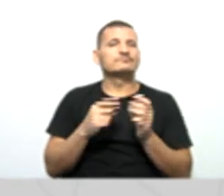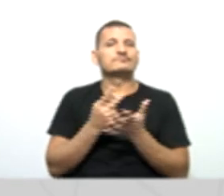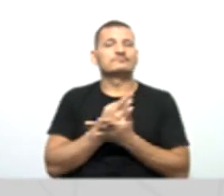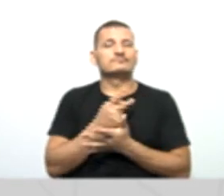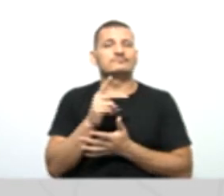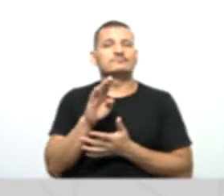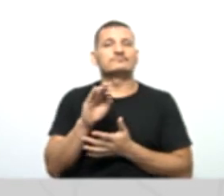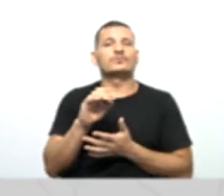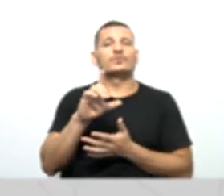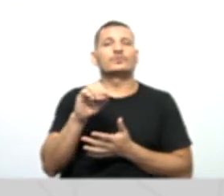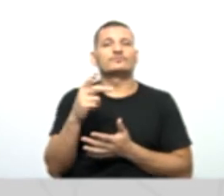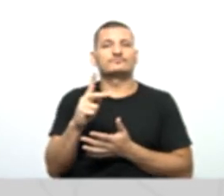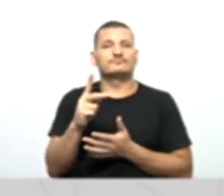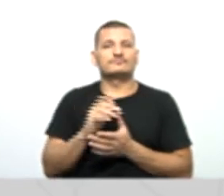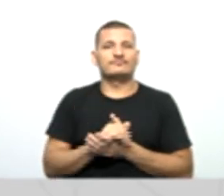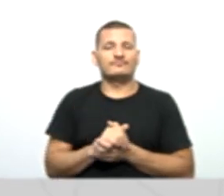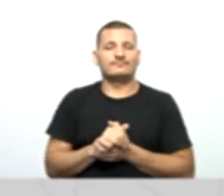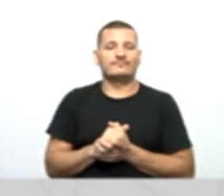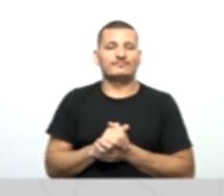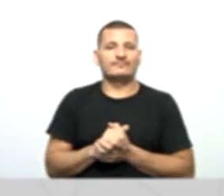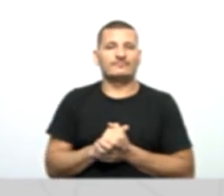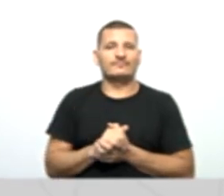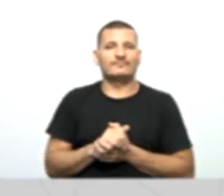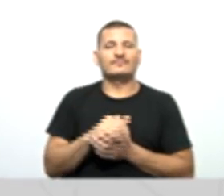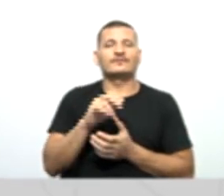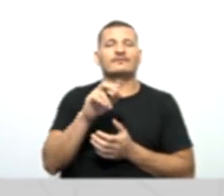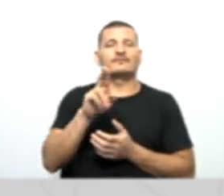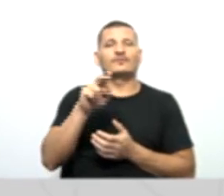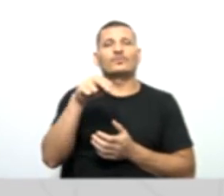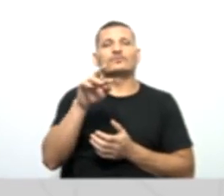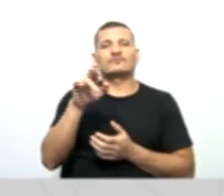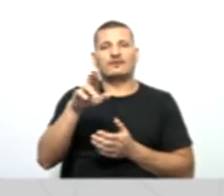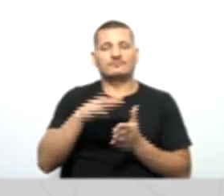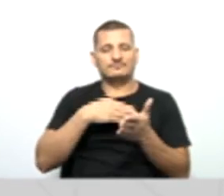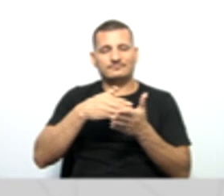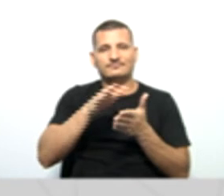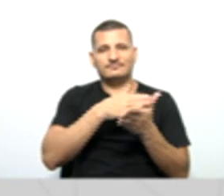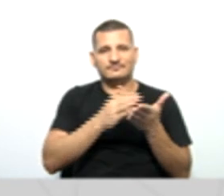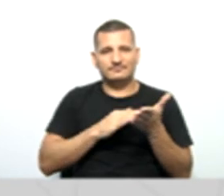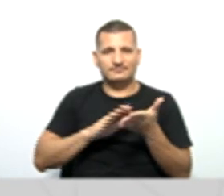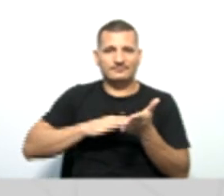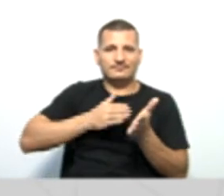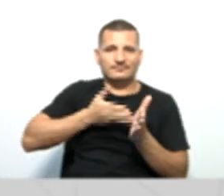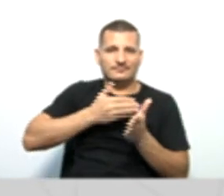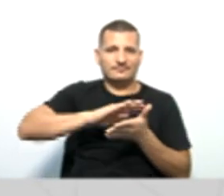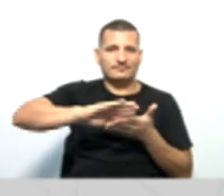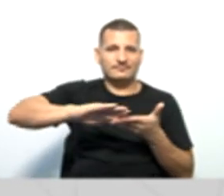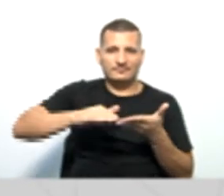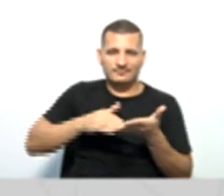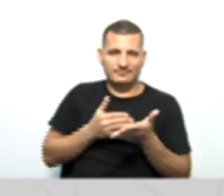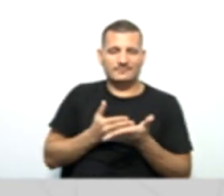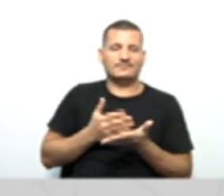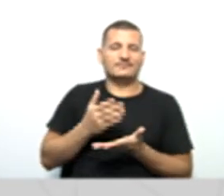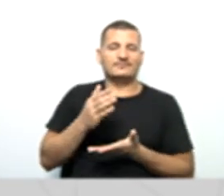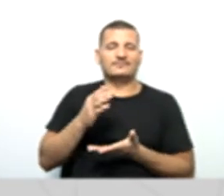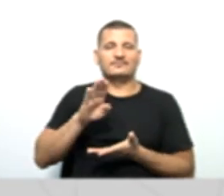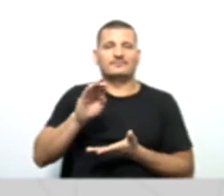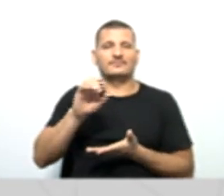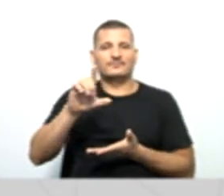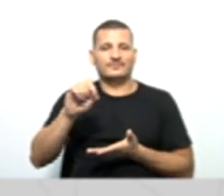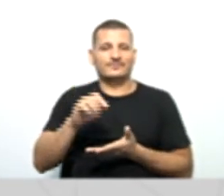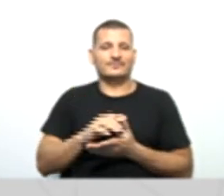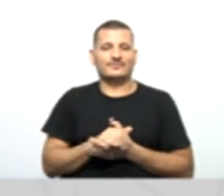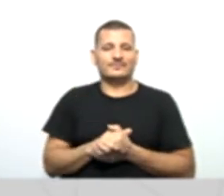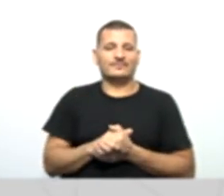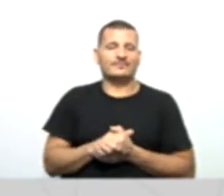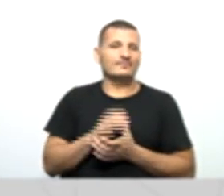bolo? Professor. Untar, né, professor? Olha aí, ó. Muito obrigado aí pela dica. Eu não sabia, né, qual era o termo que tinha.